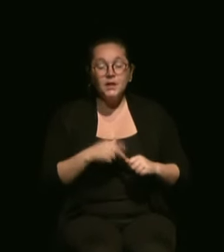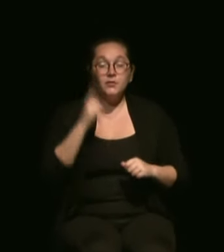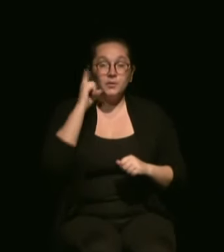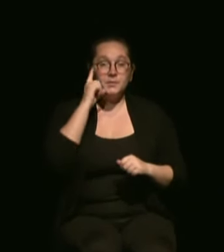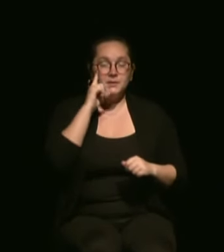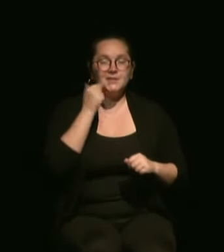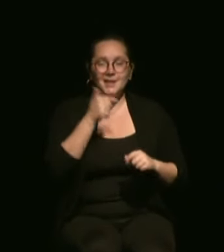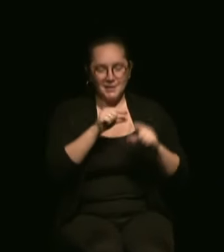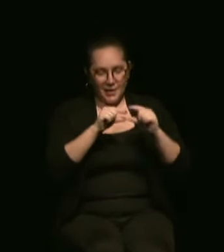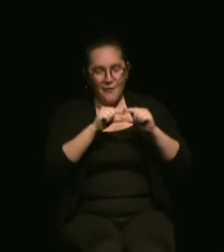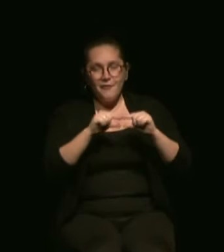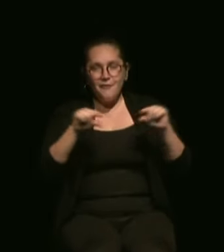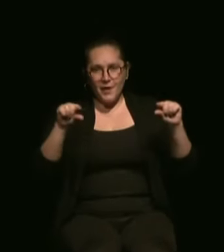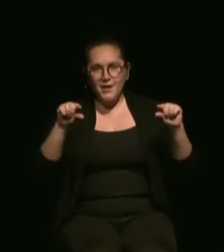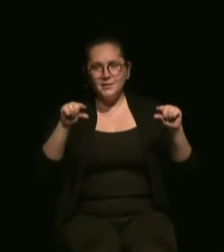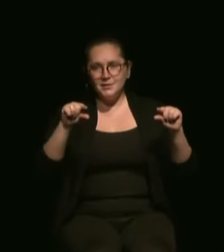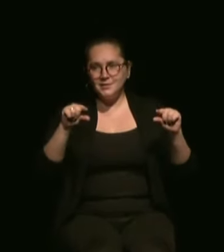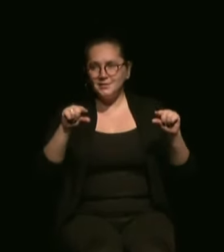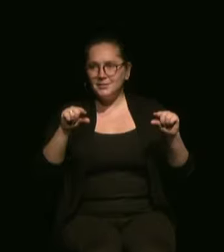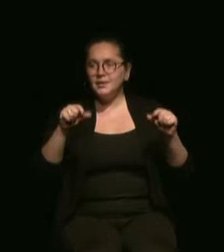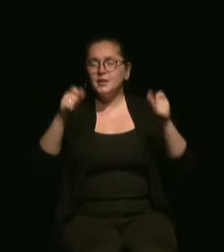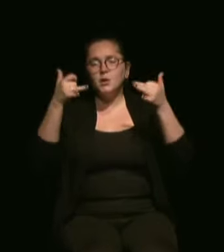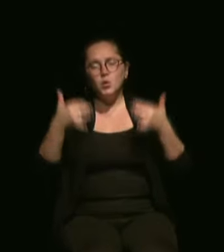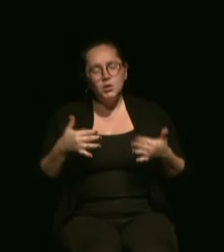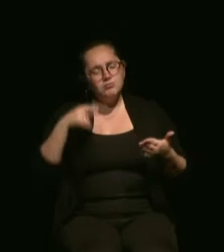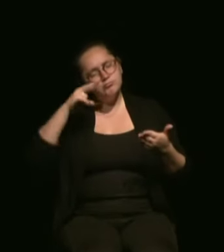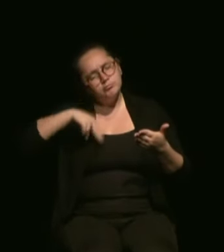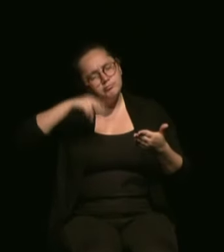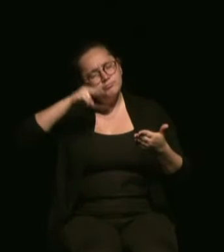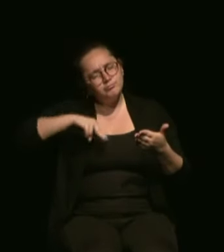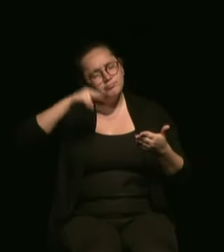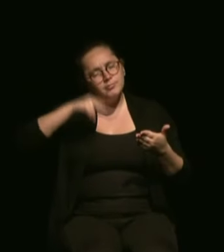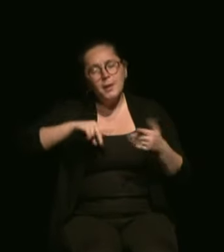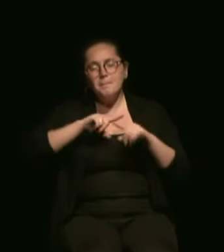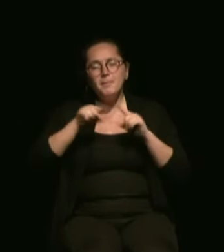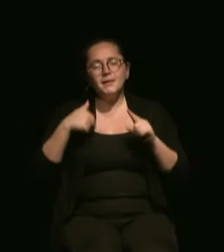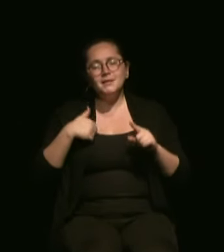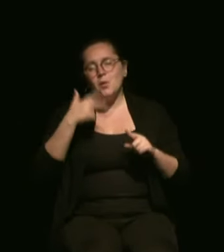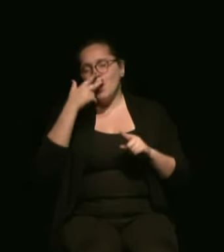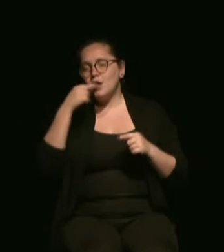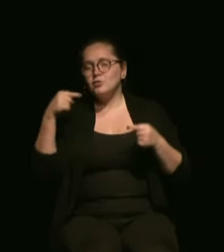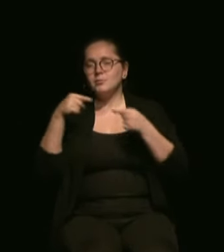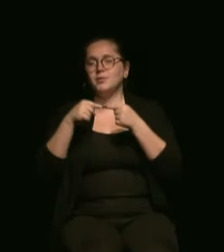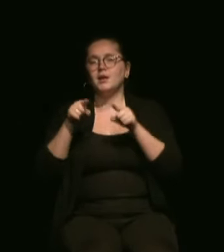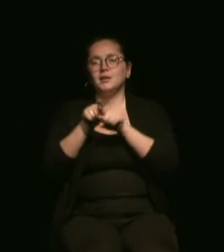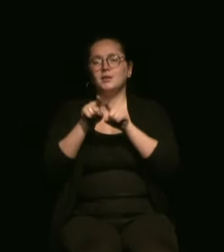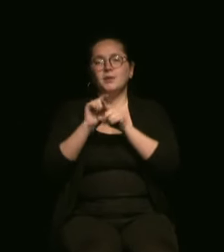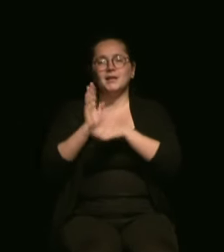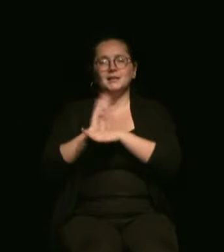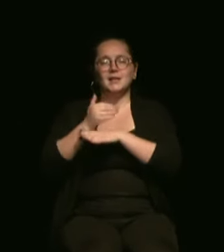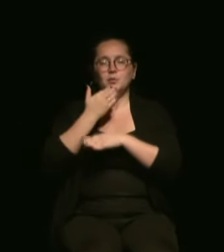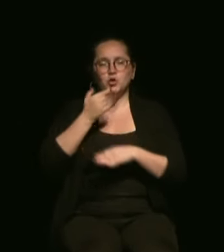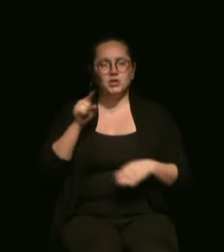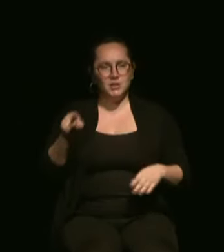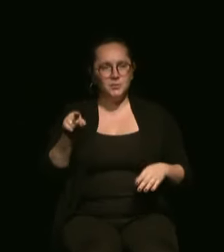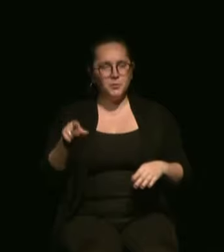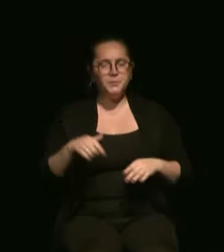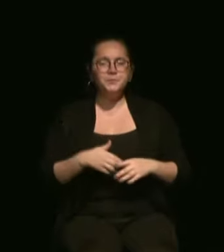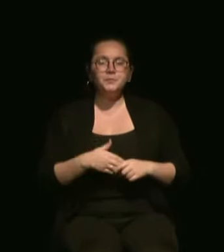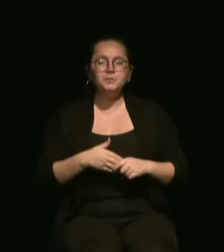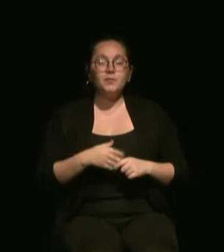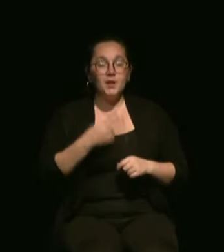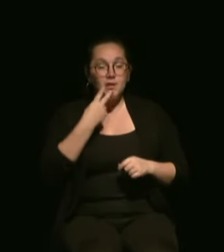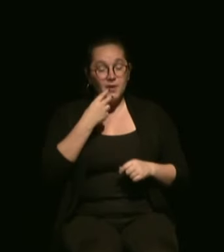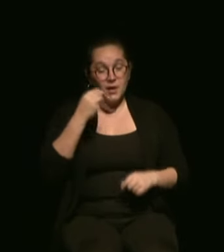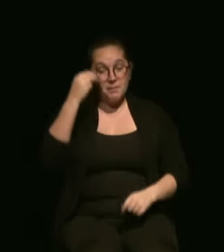tropeçando nessa frase que eu já li tantas vezes, e que eu sempre achei que se aplicasse também ao cinema do Coutinho, a abolição